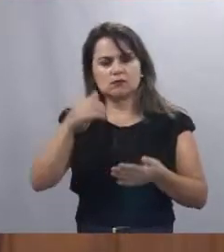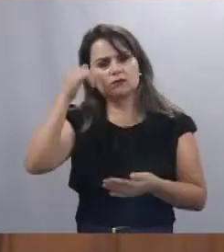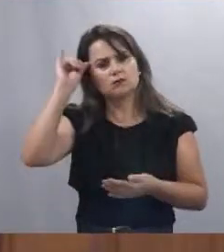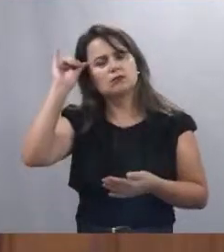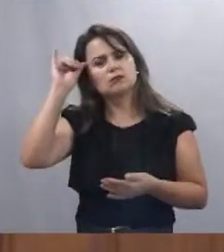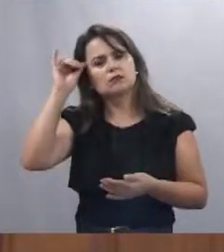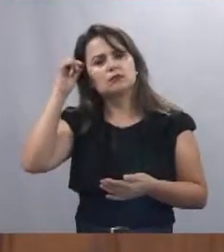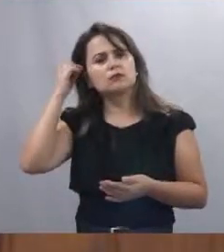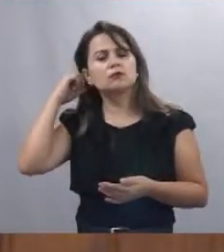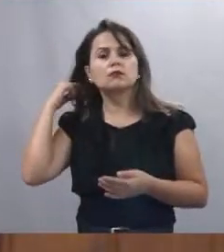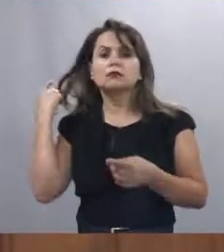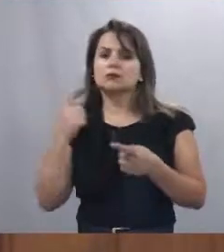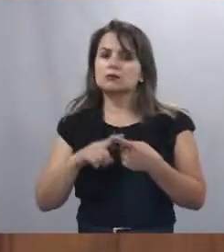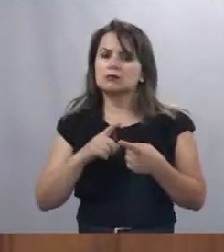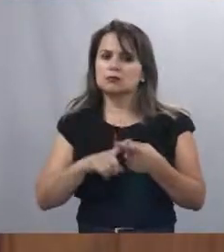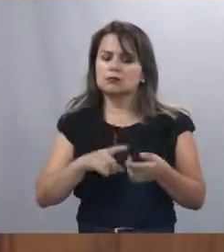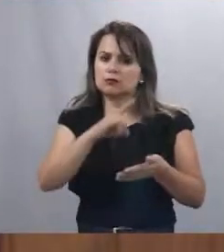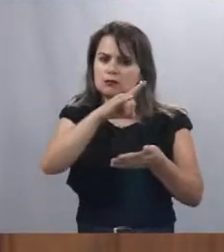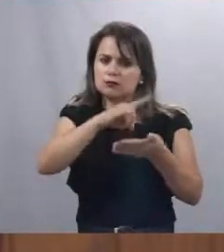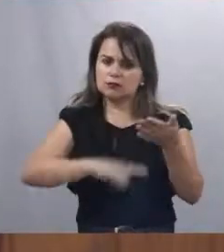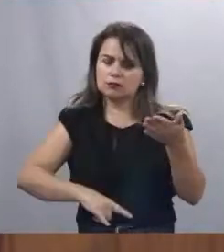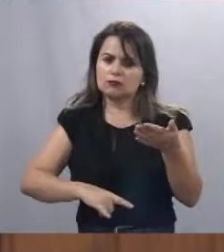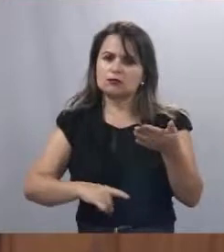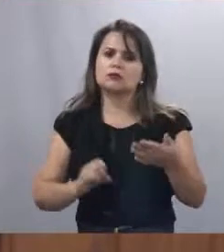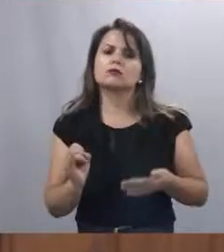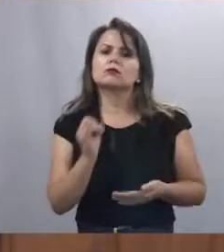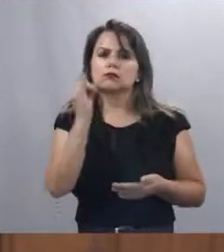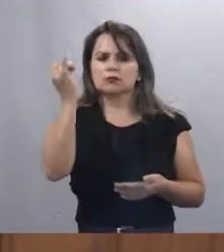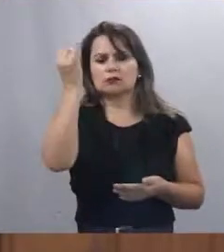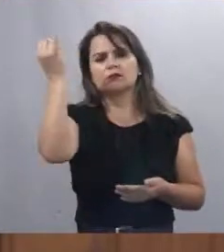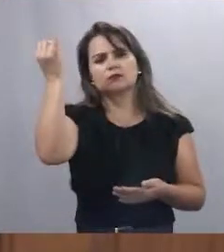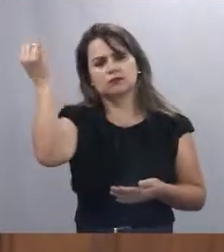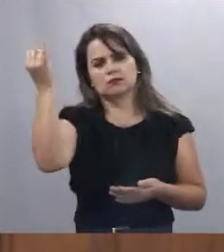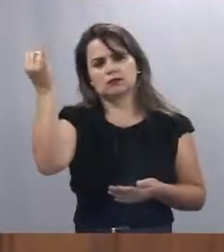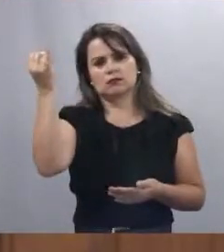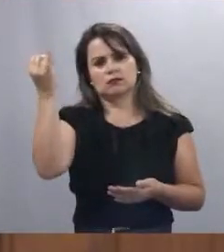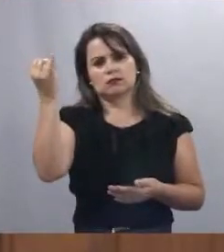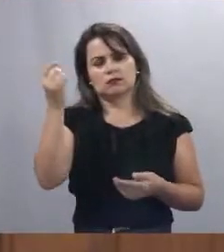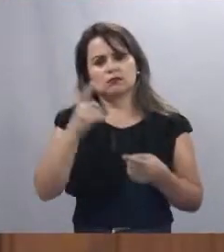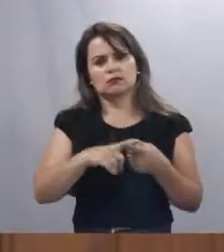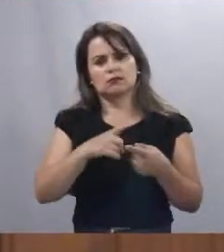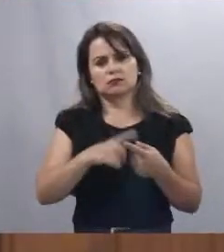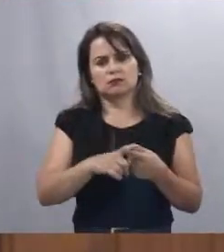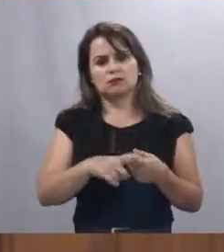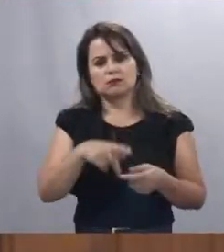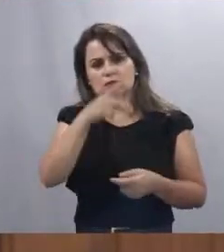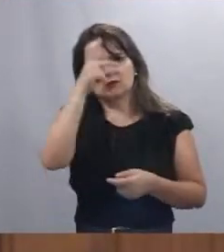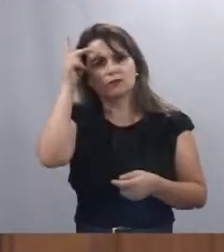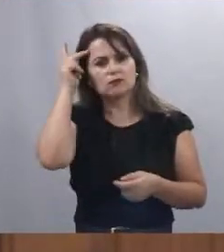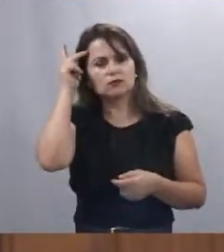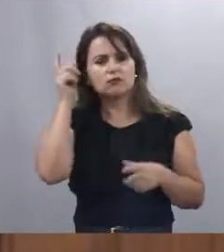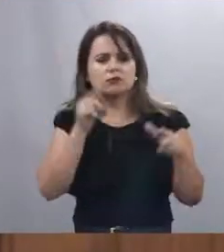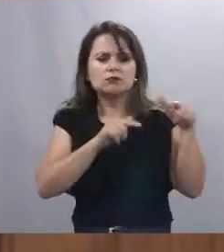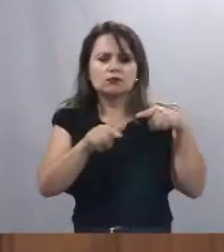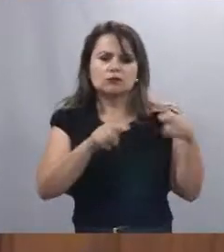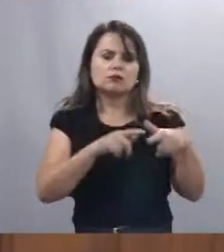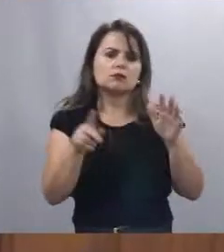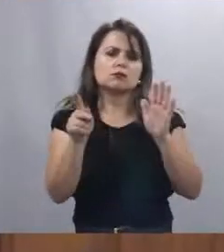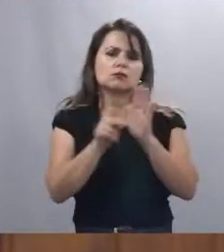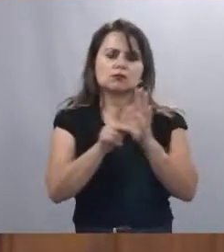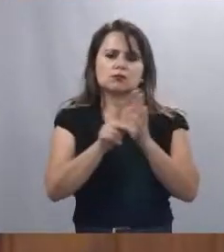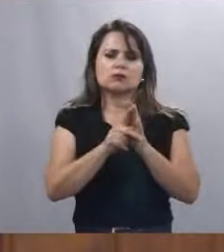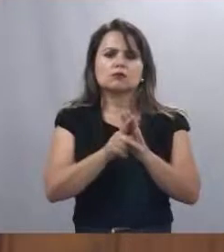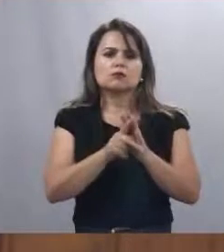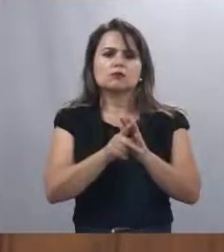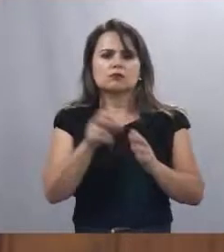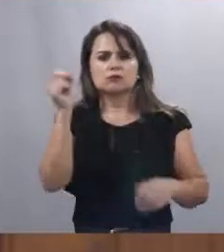muito importante, porque ele mexe com a vida das pessoas, em especial dos servidores, na verdade, dos servidores públicos municipal.